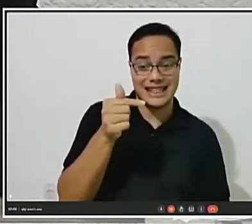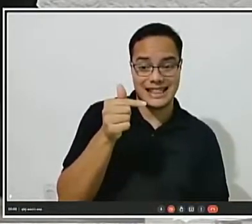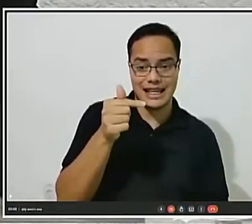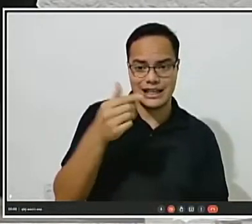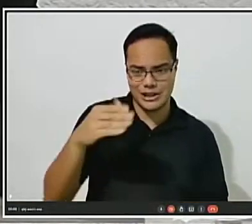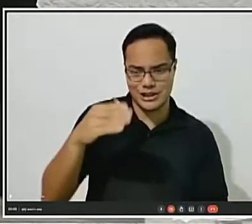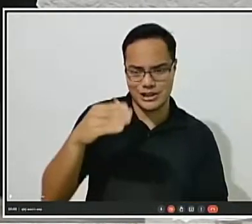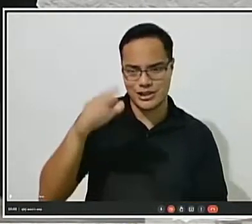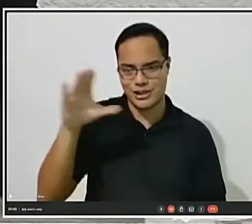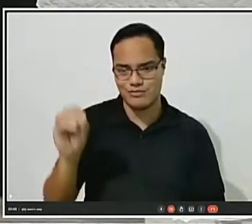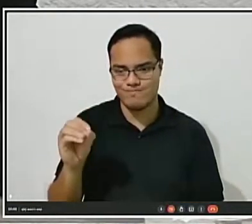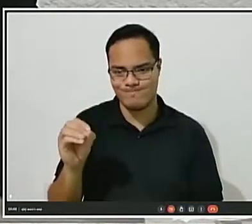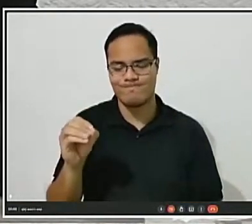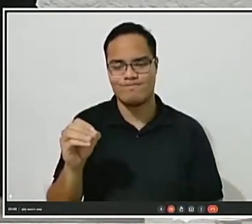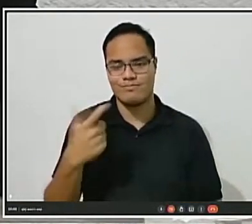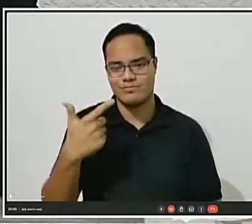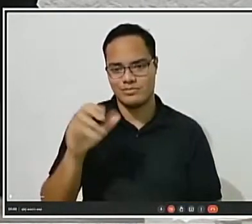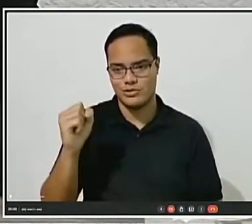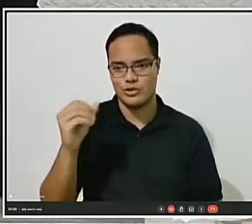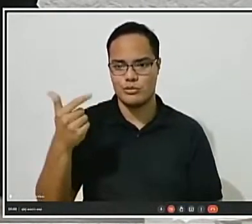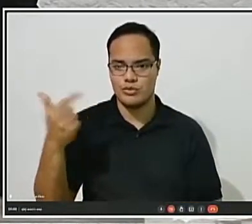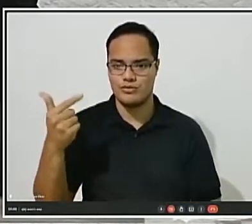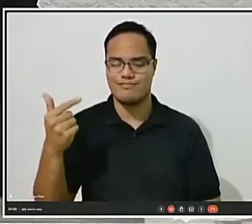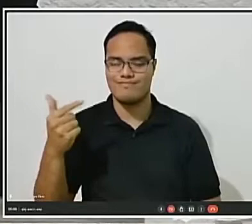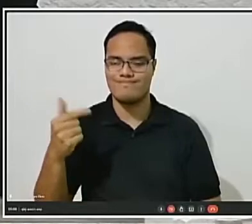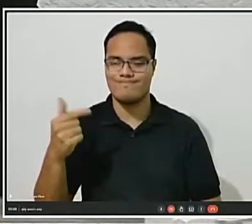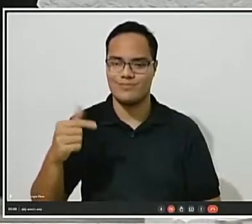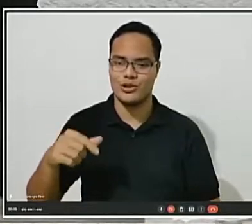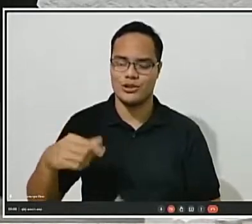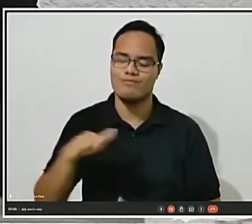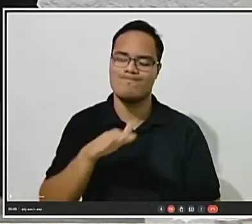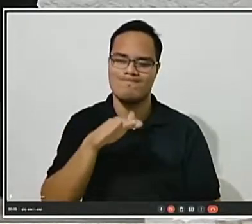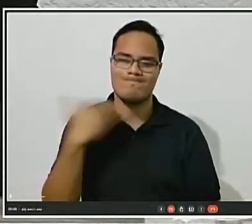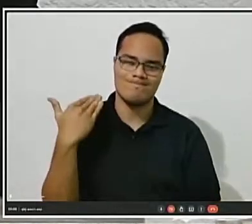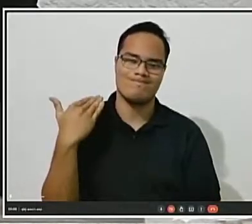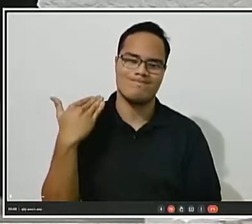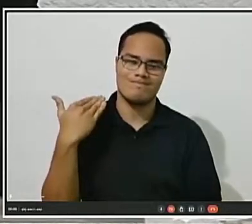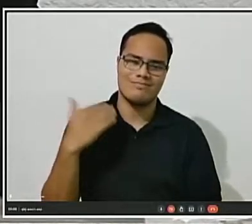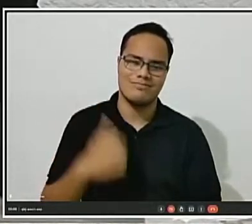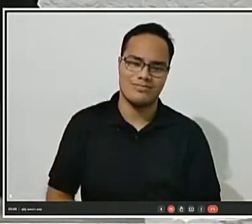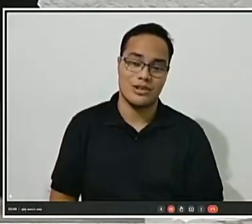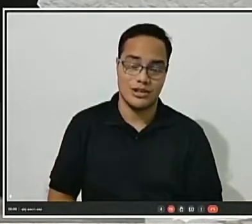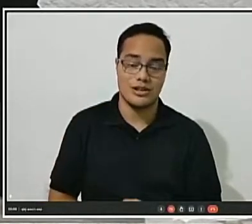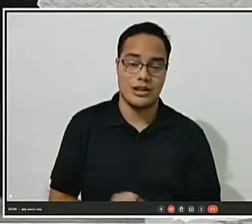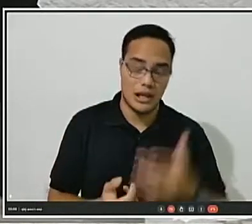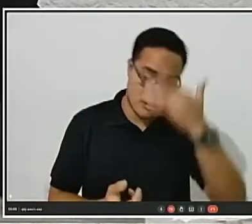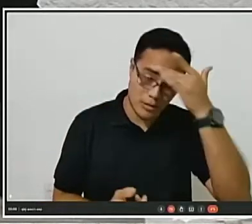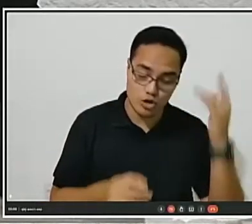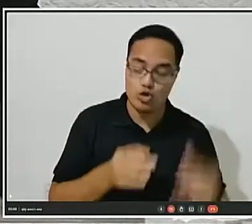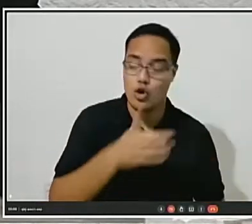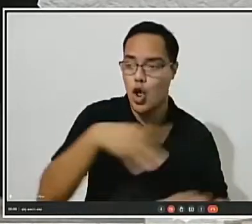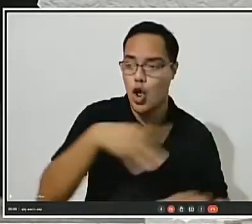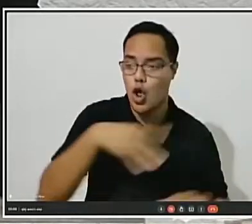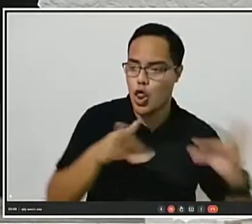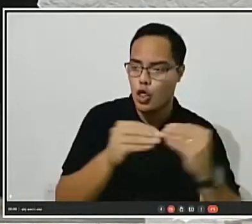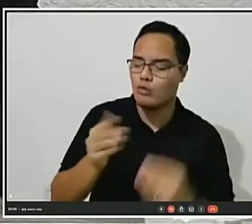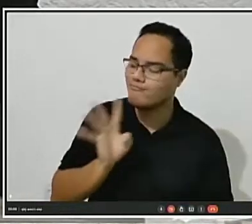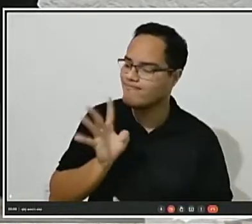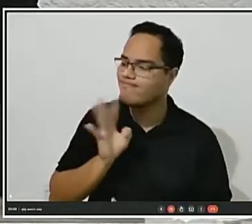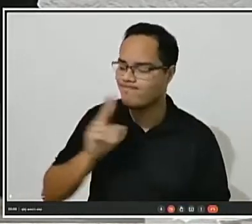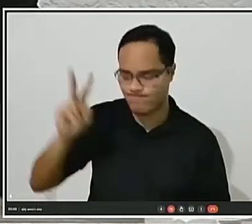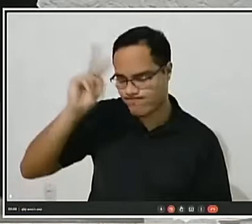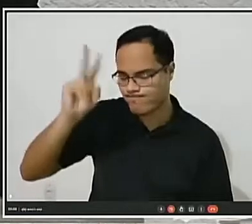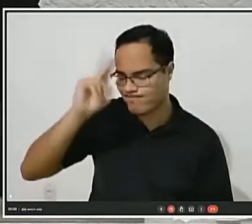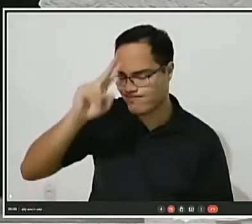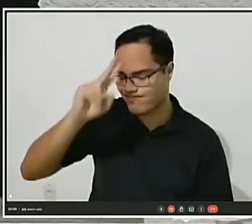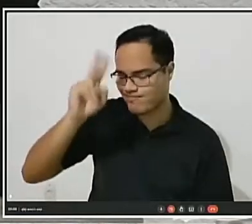2022, deixou esse mundo físico, deixando na memória de todos que o conheceram lindas lembranças. Portanto, é